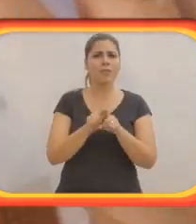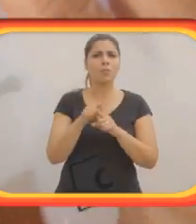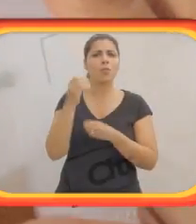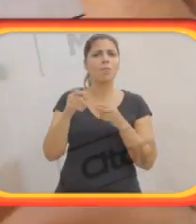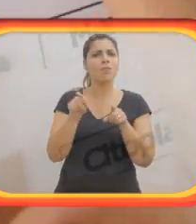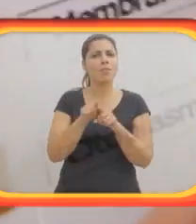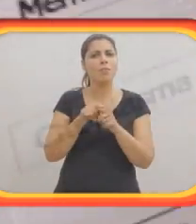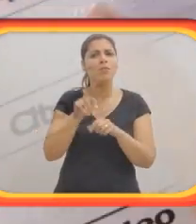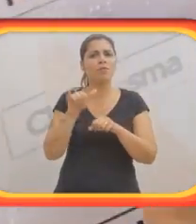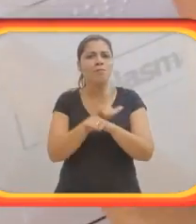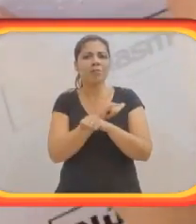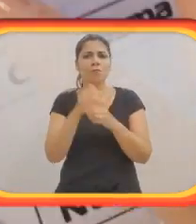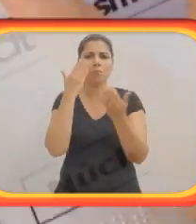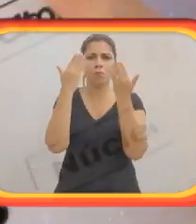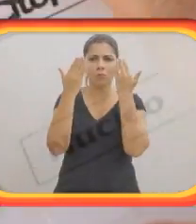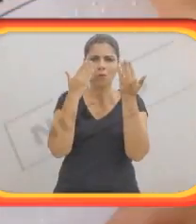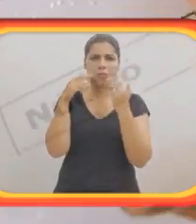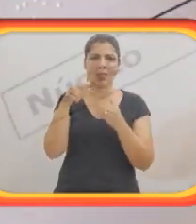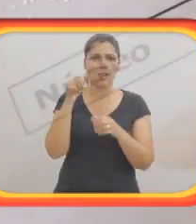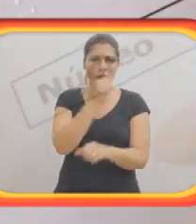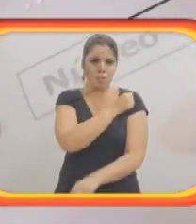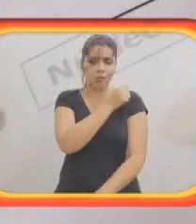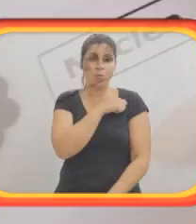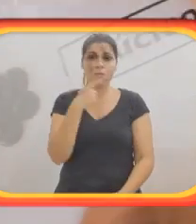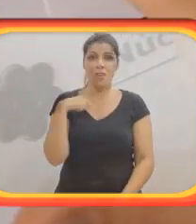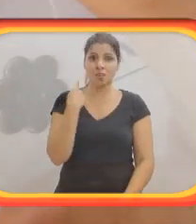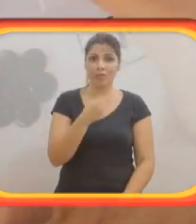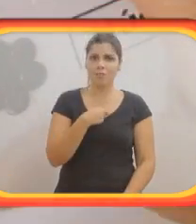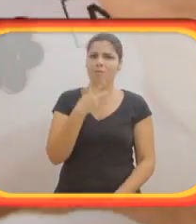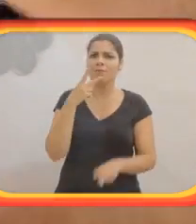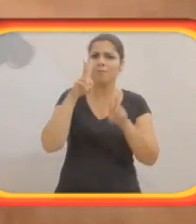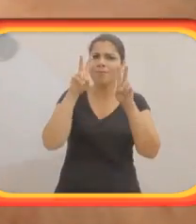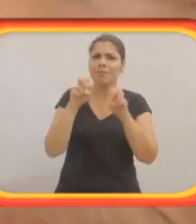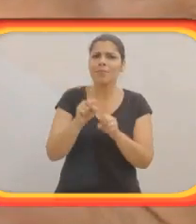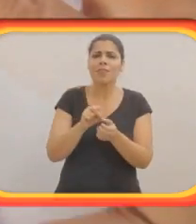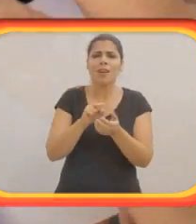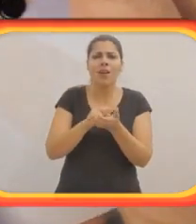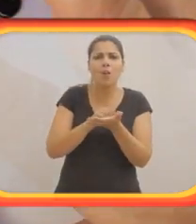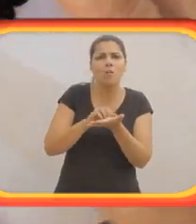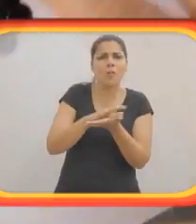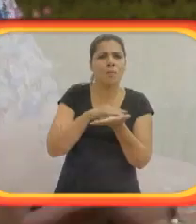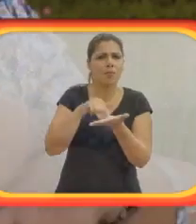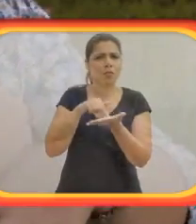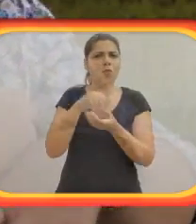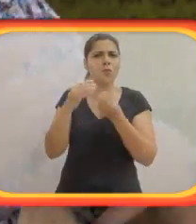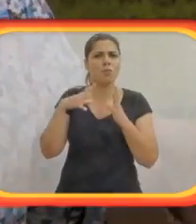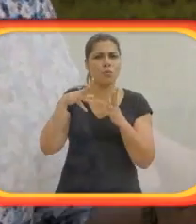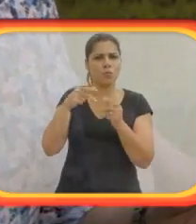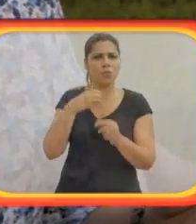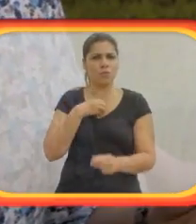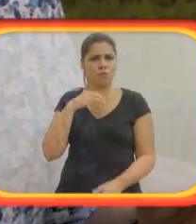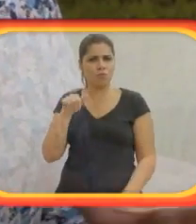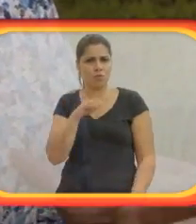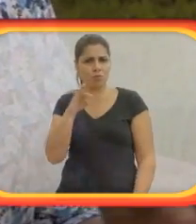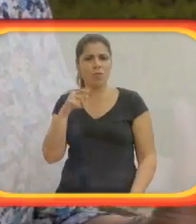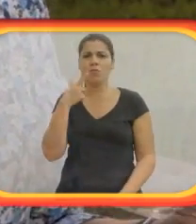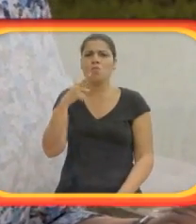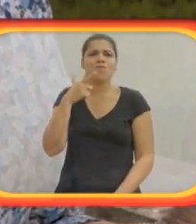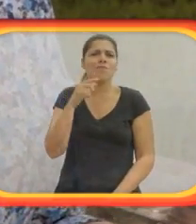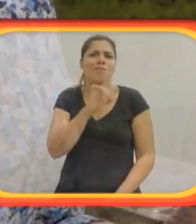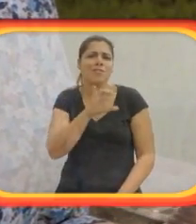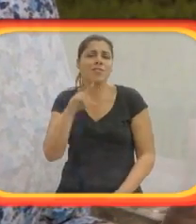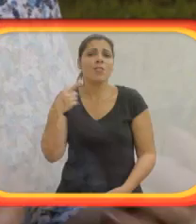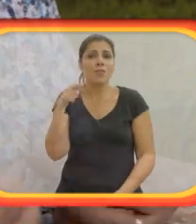tem também a estrutura psicológica desse aluno. Quando a gente diz que alfabetiza todo mundo do mesmo jeito,